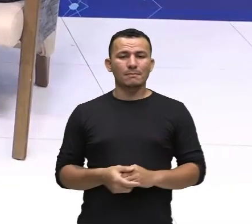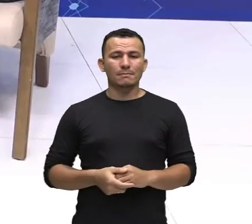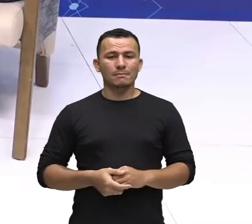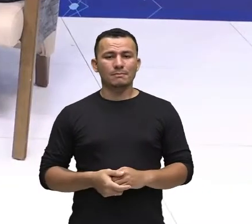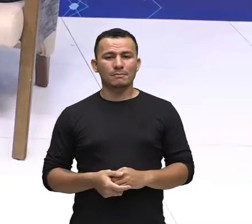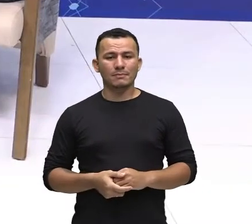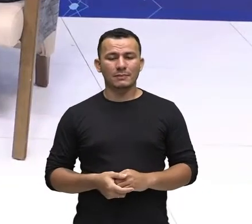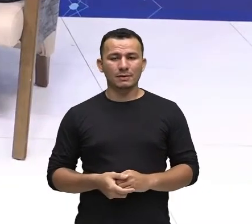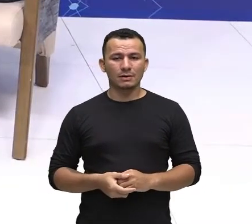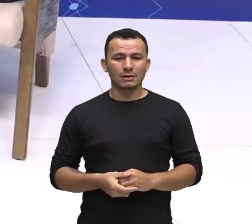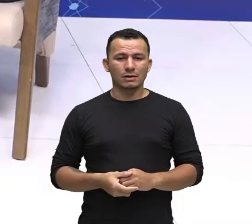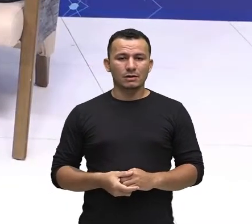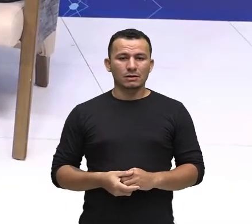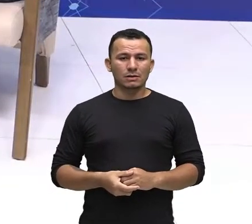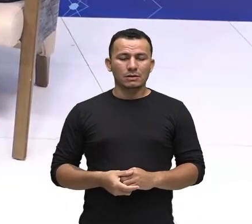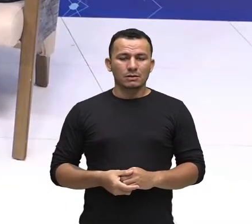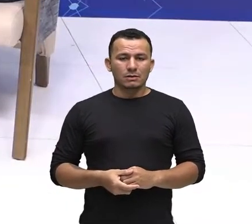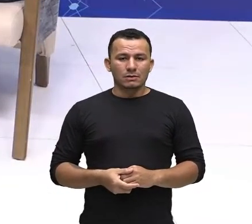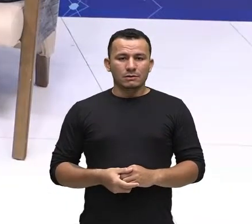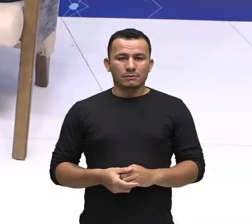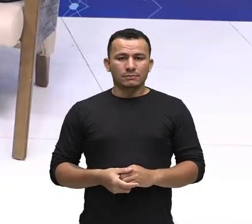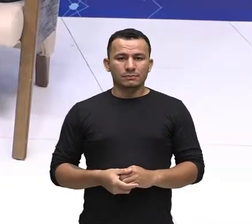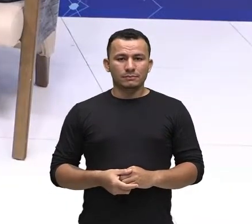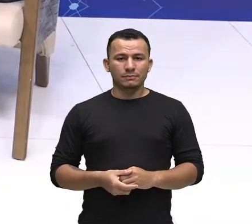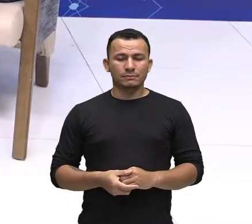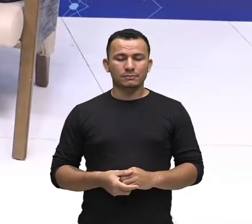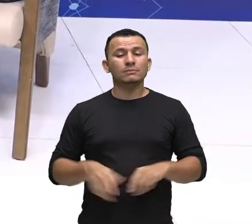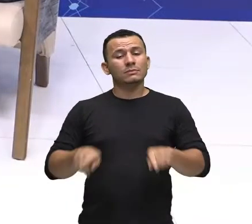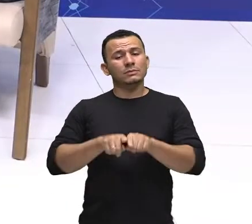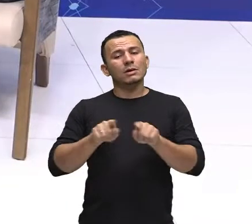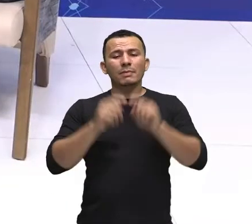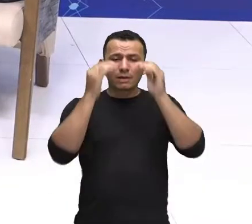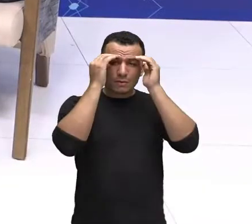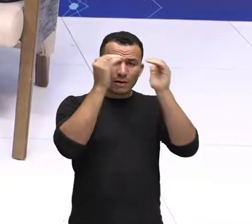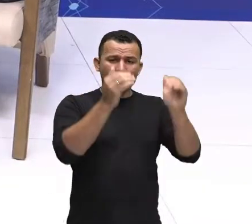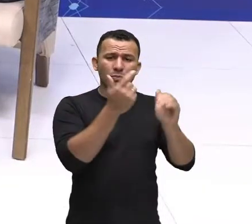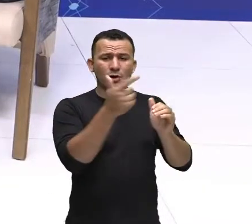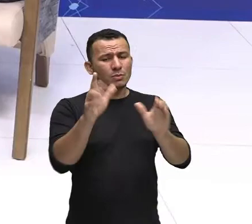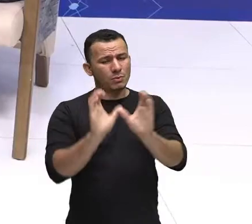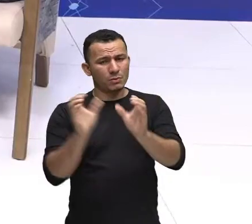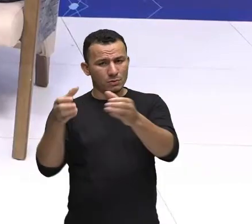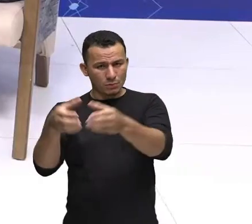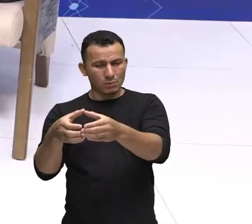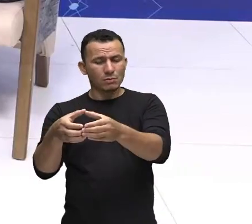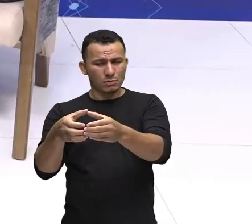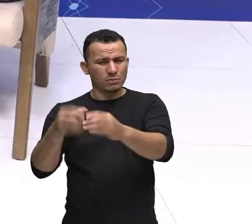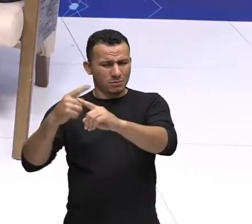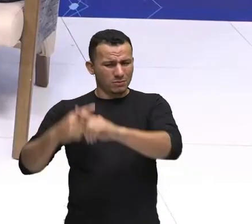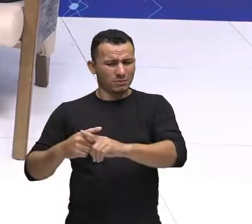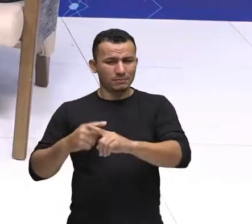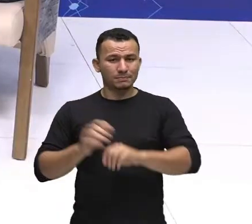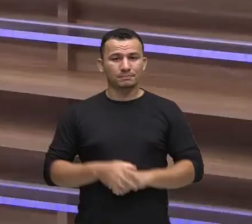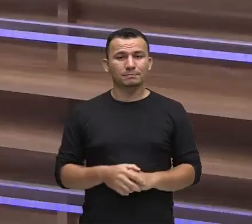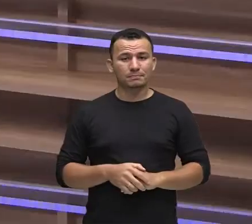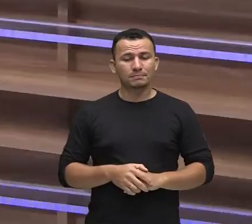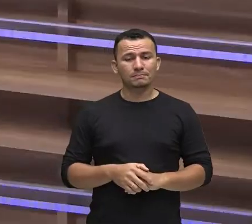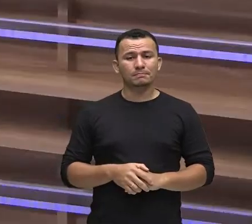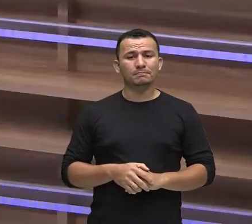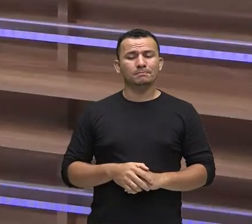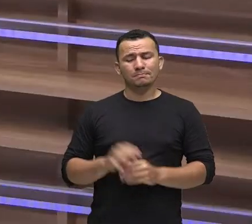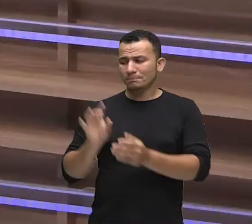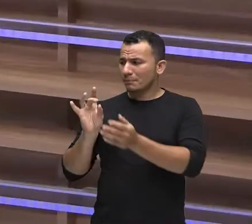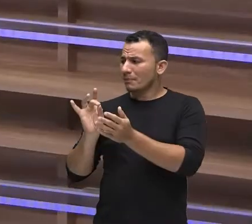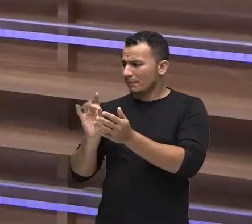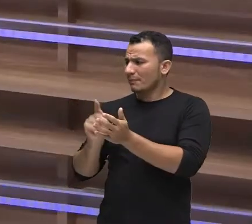dos outros. Sim, sim. Né? Isso é importante que a gente consiga desenvolver também. Se a gente parar para observar, esse aspecto é muito